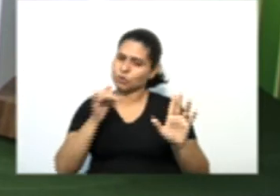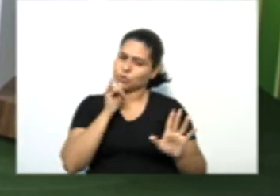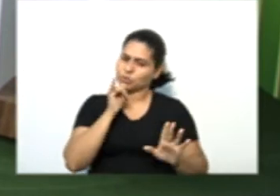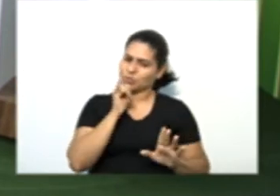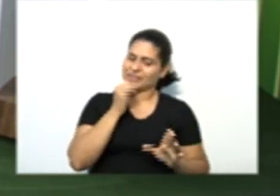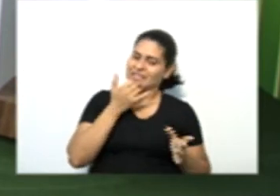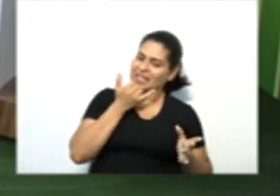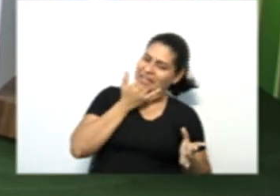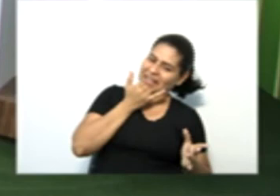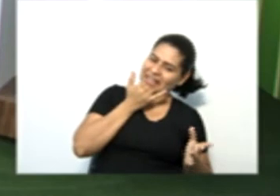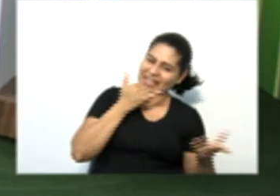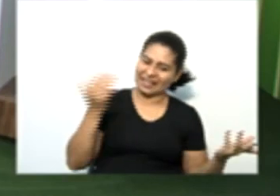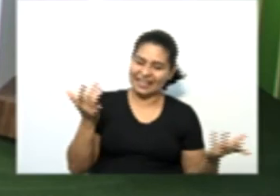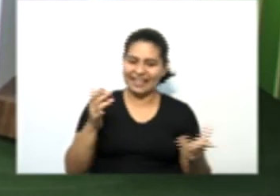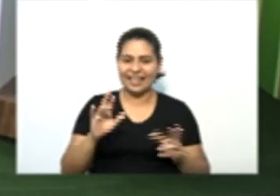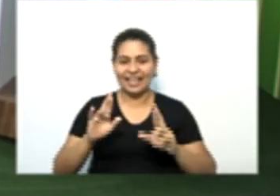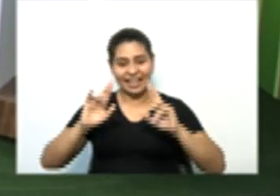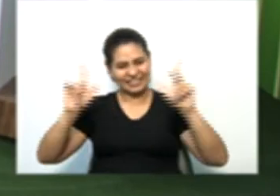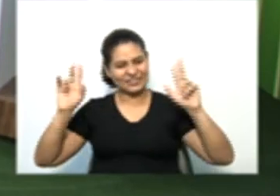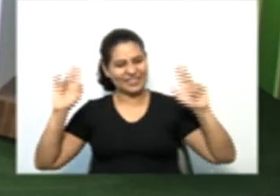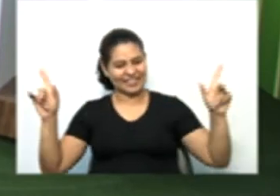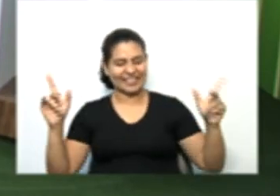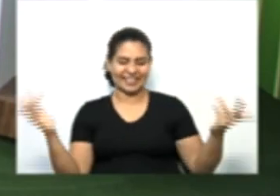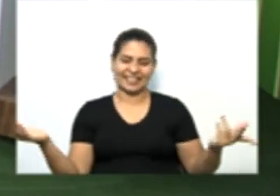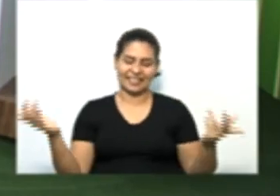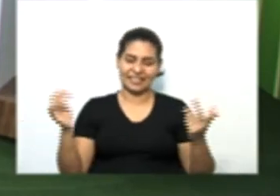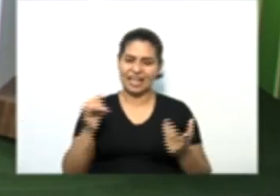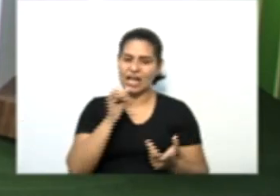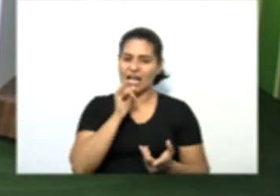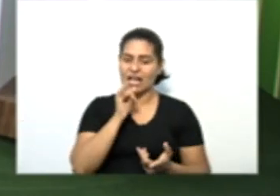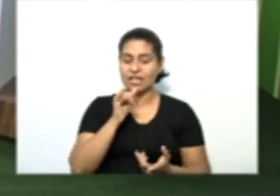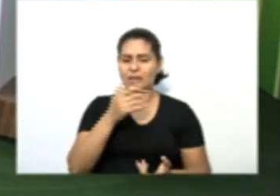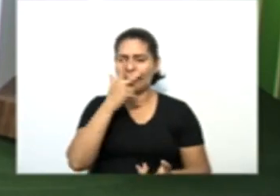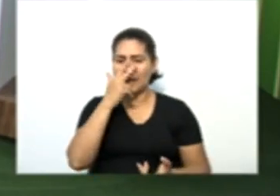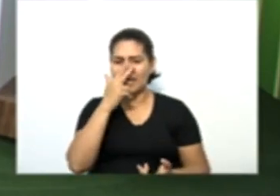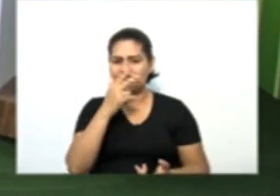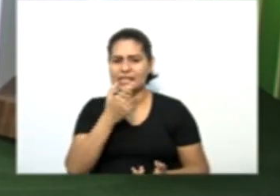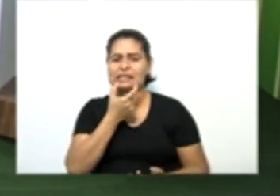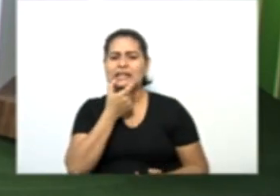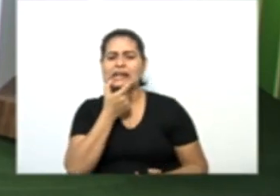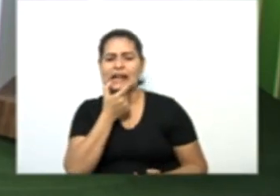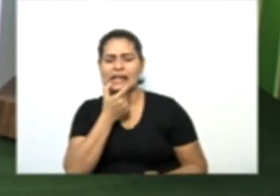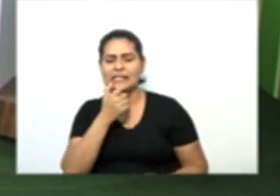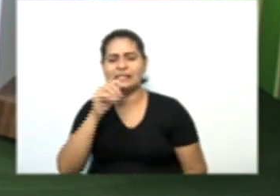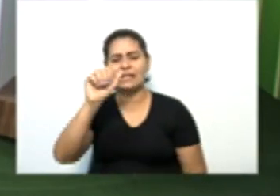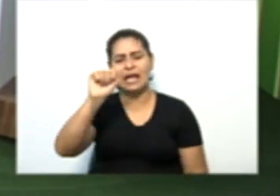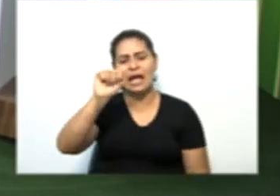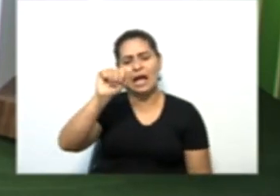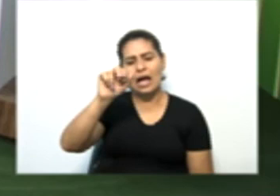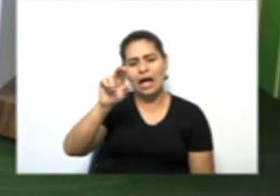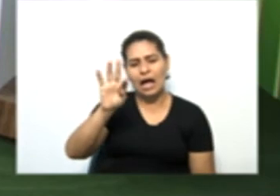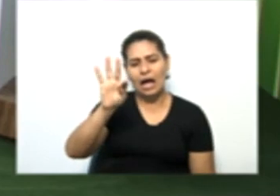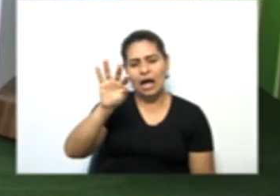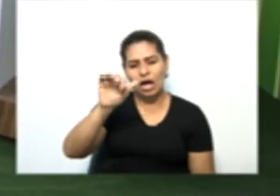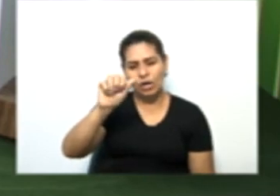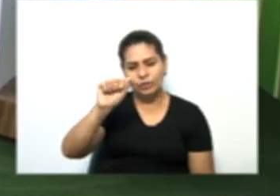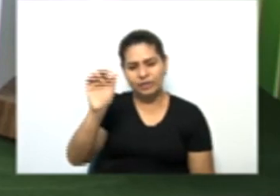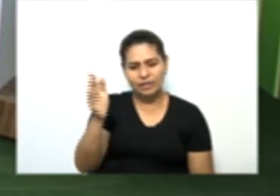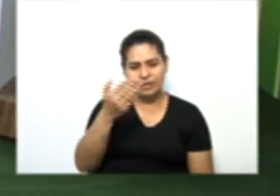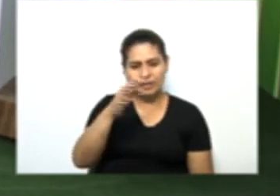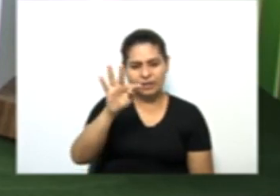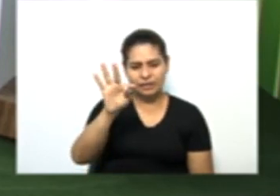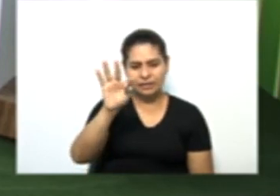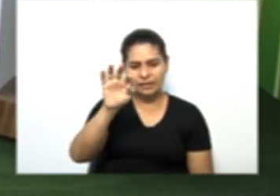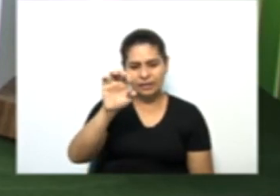desculpa. Diferentes, né? High-Tech me faz lembrar, eu acho que de inglês, alta tecnologia, algo assim. Pronto. High-tech. Mas lá nos nossos amiguinhos é